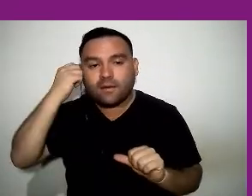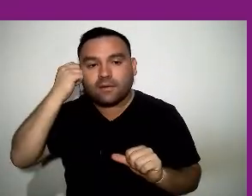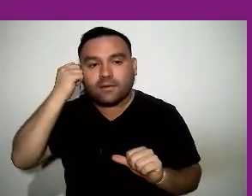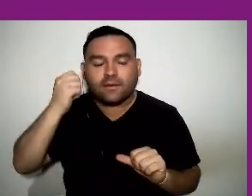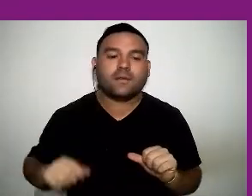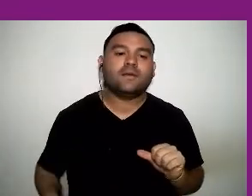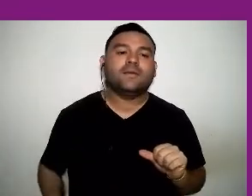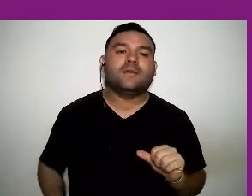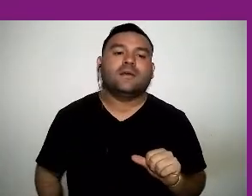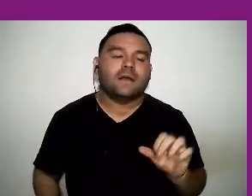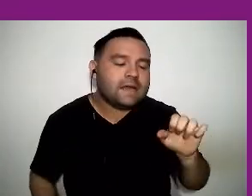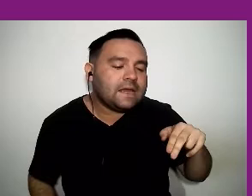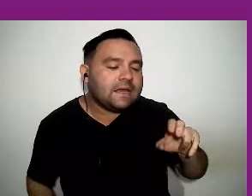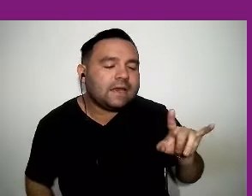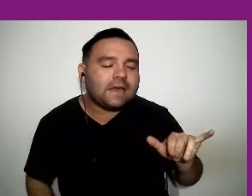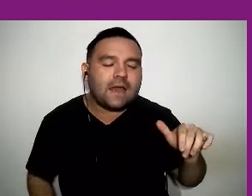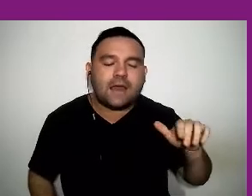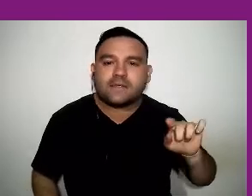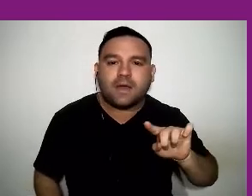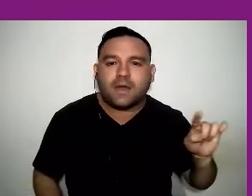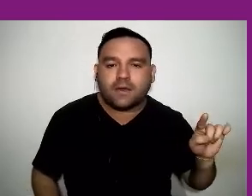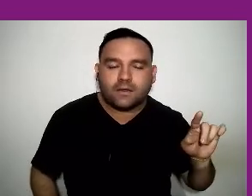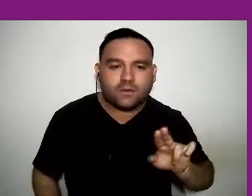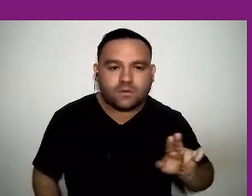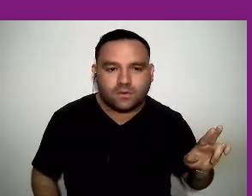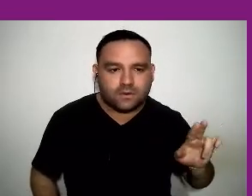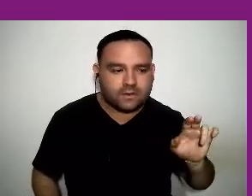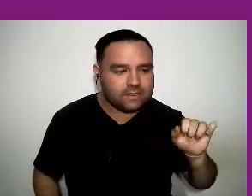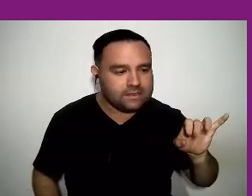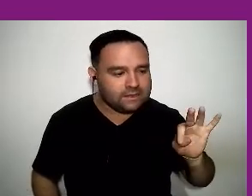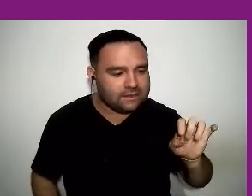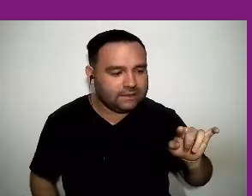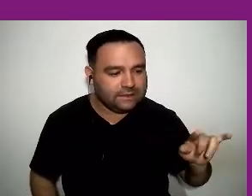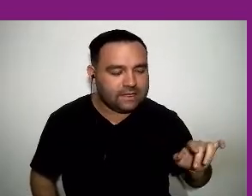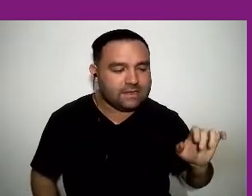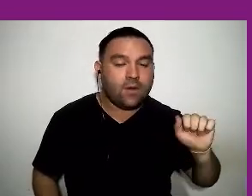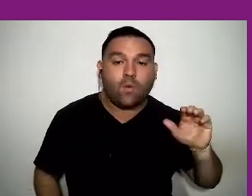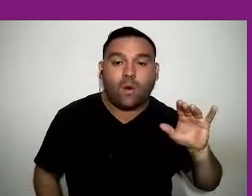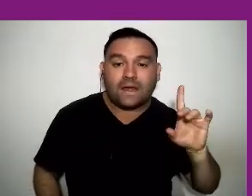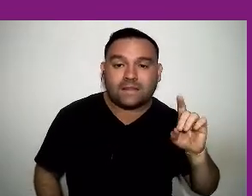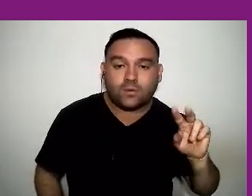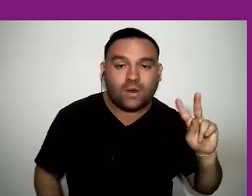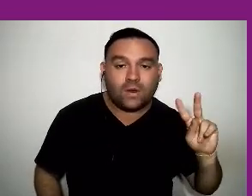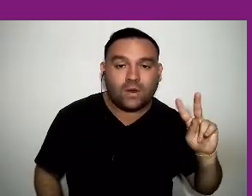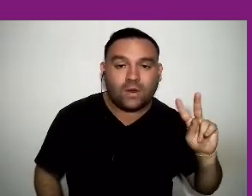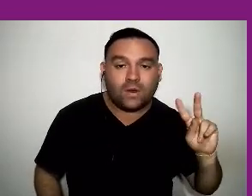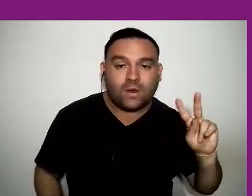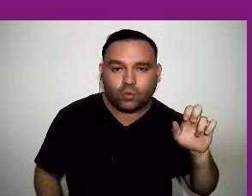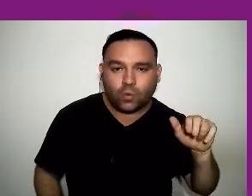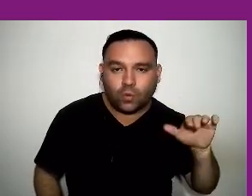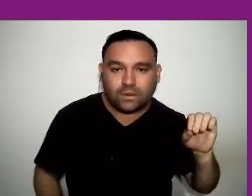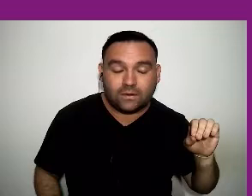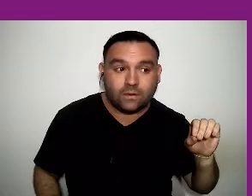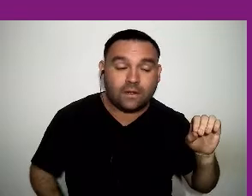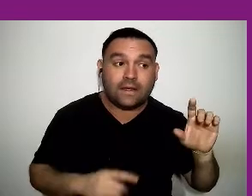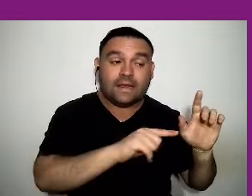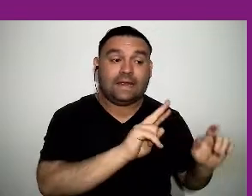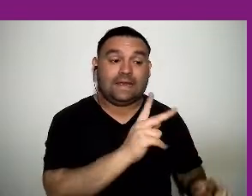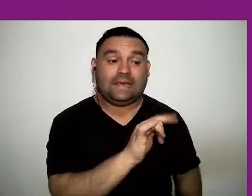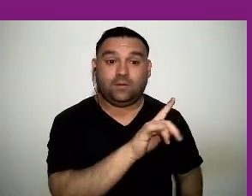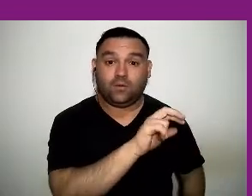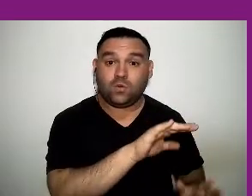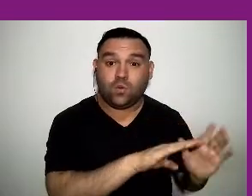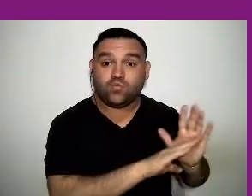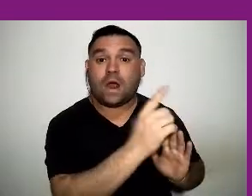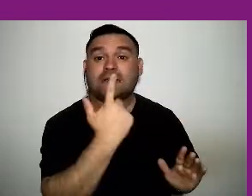uma enzima chamada sintase do ácido hialurônico, aumentando a quantidade de ácido hialurônico